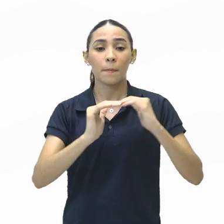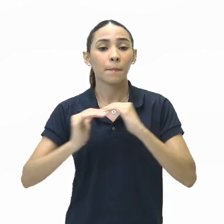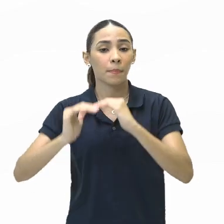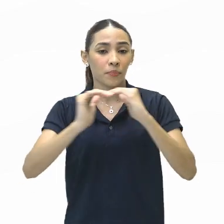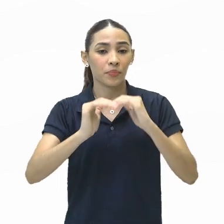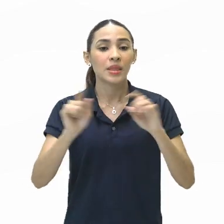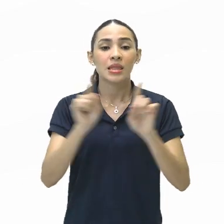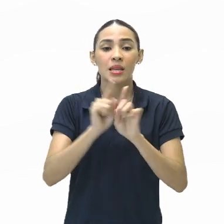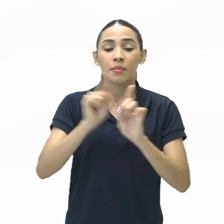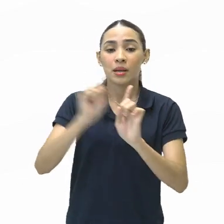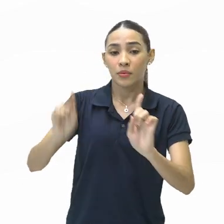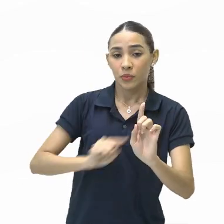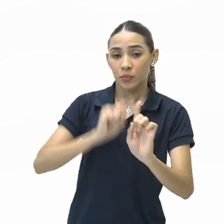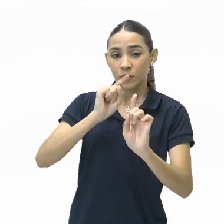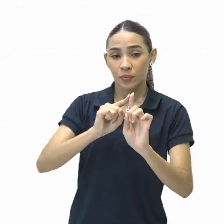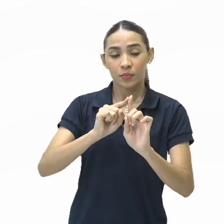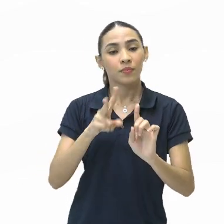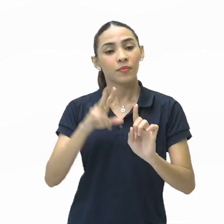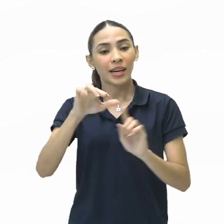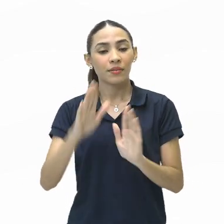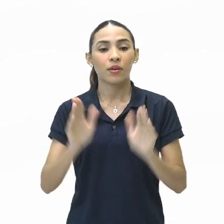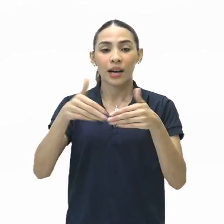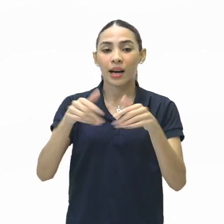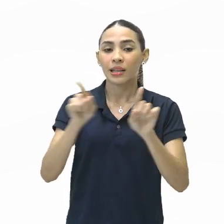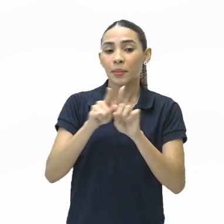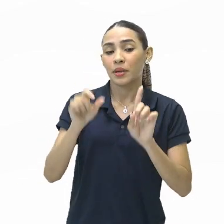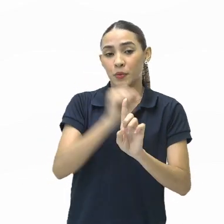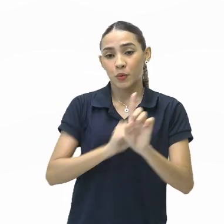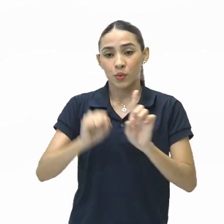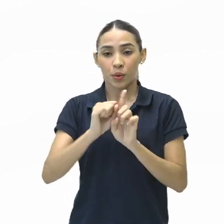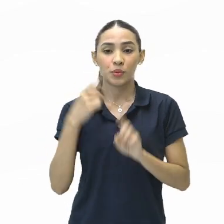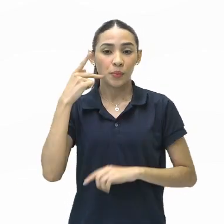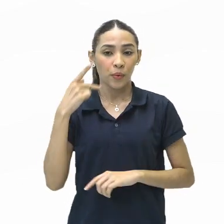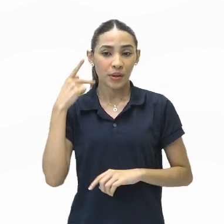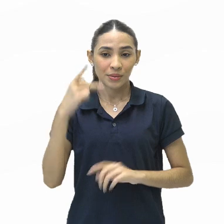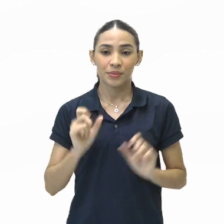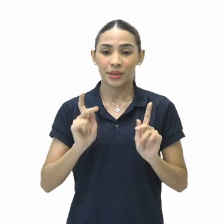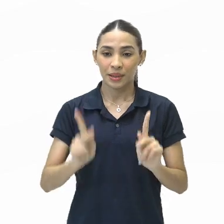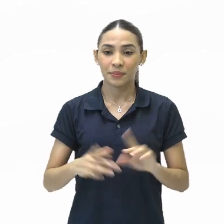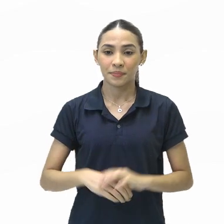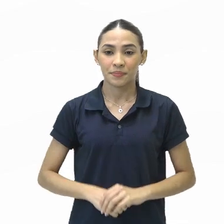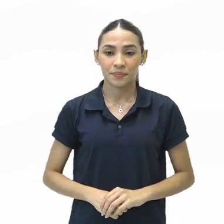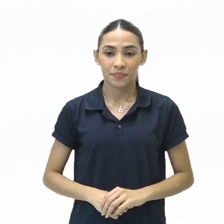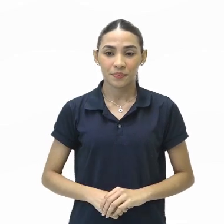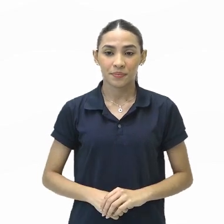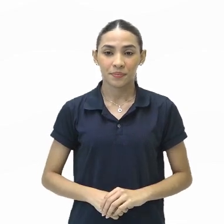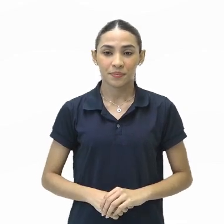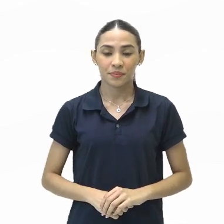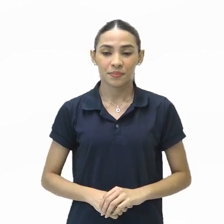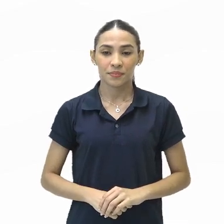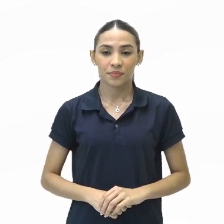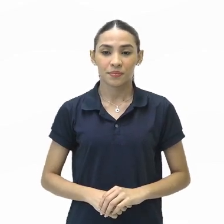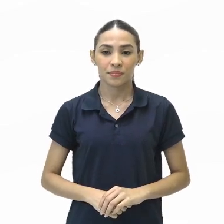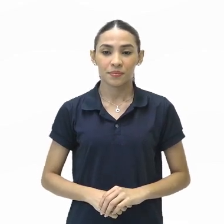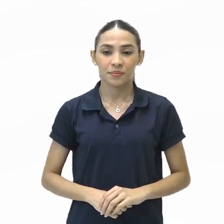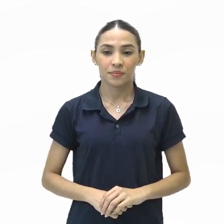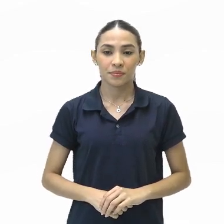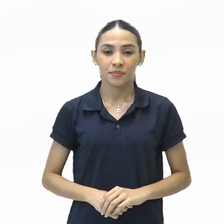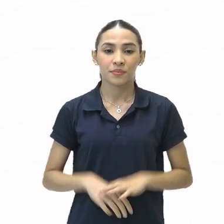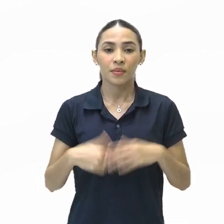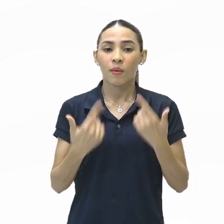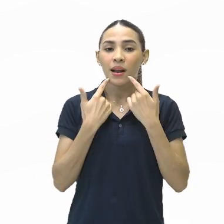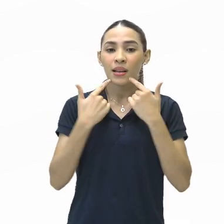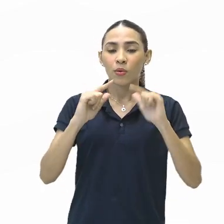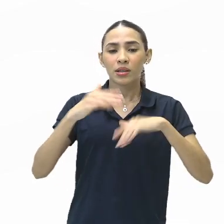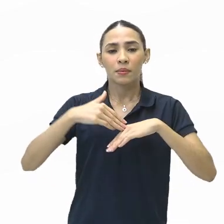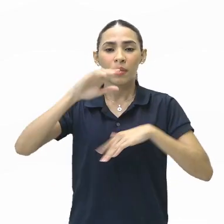e objetividade. Vai continuar ali com o sociopolítico, tá bom? Vamos verificar algumas características. A linguagem ela é